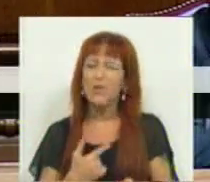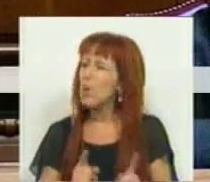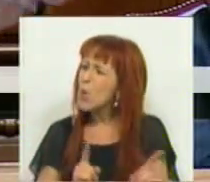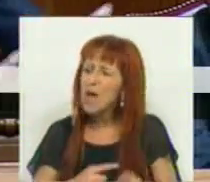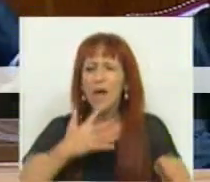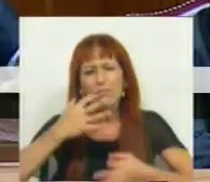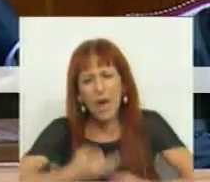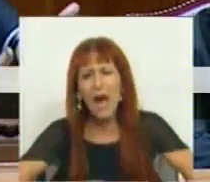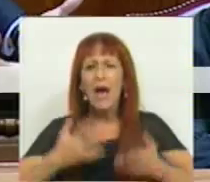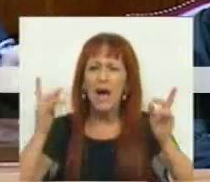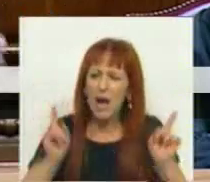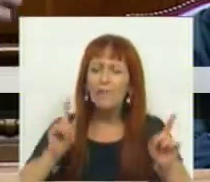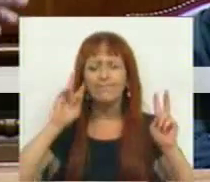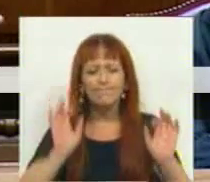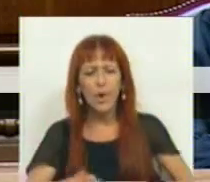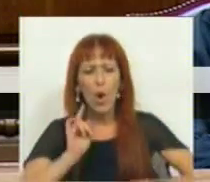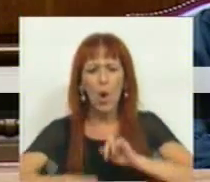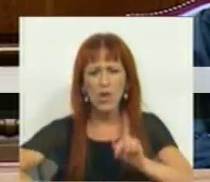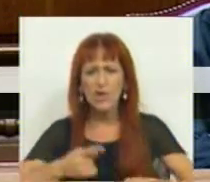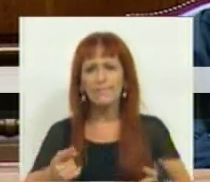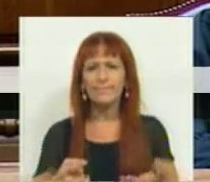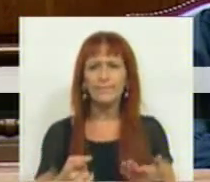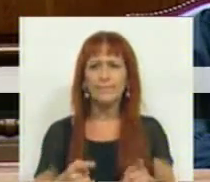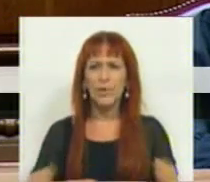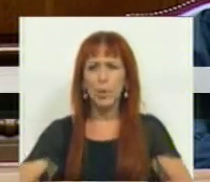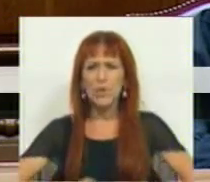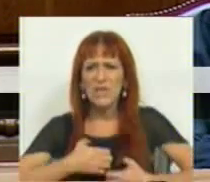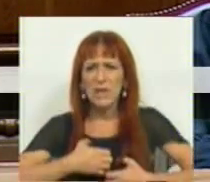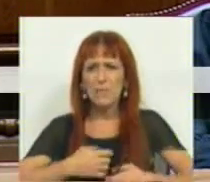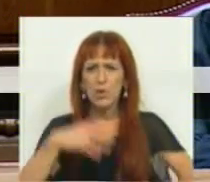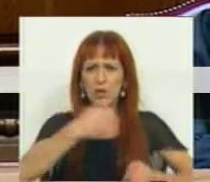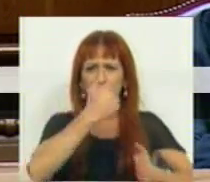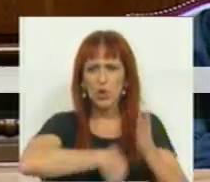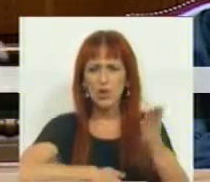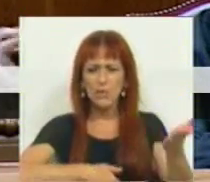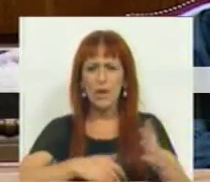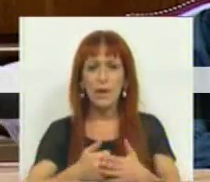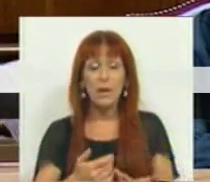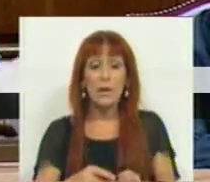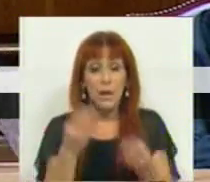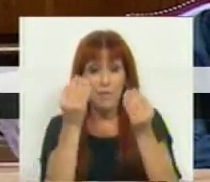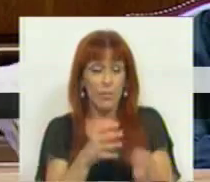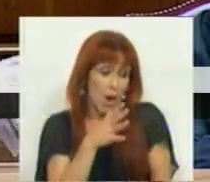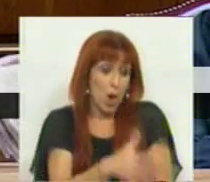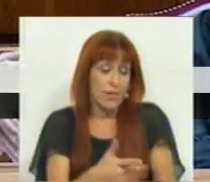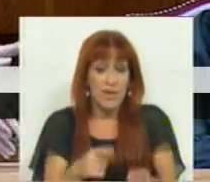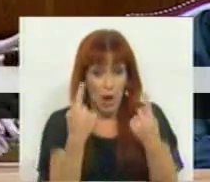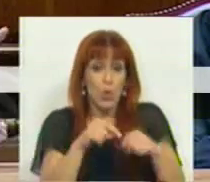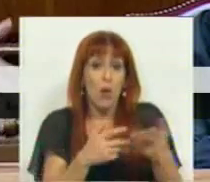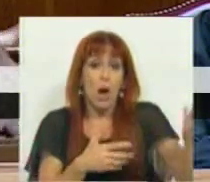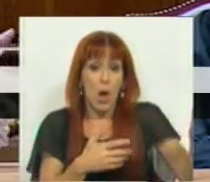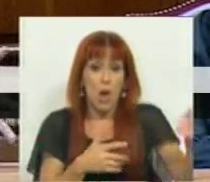ia plenamente ao encontro daquilo que era o sentimento do Tribunal Constitucional, que se formulou agora, nesta